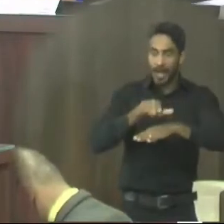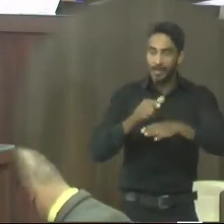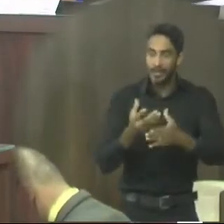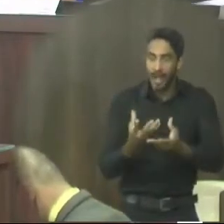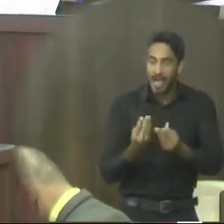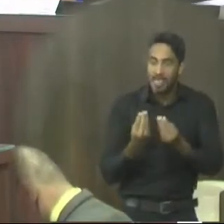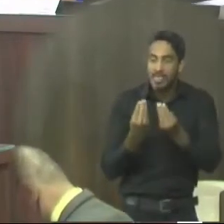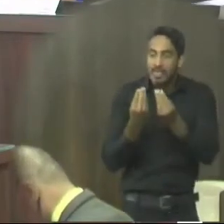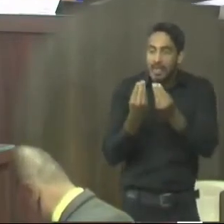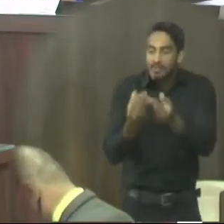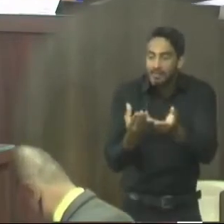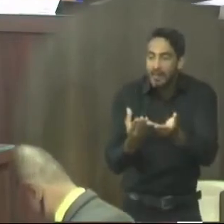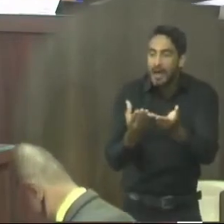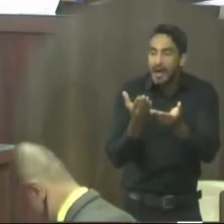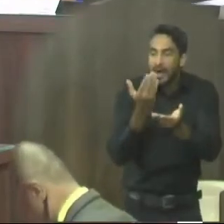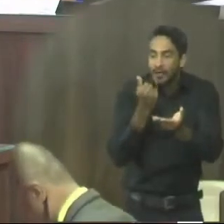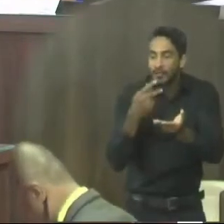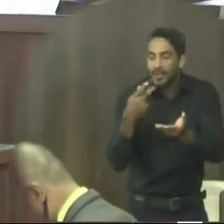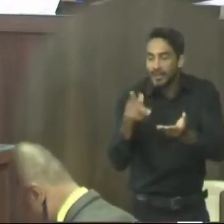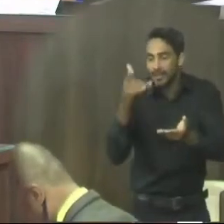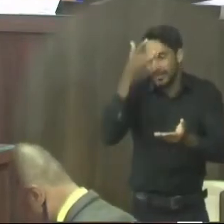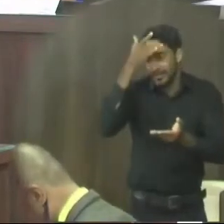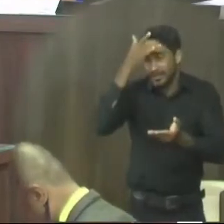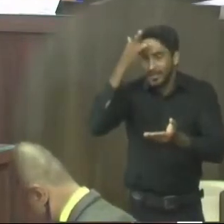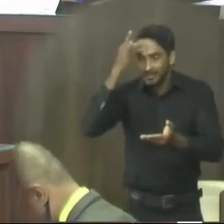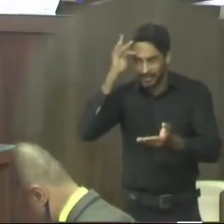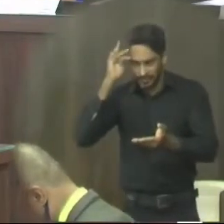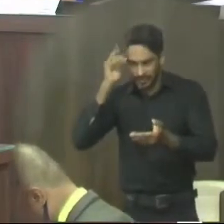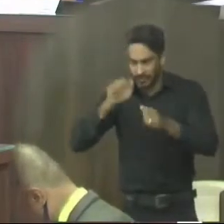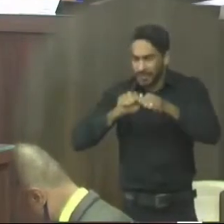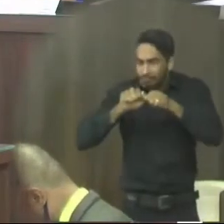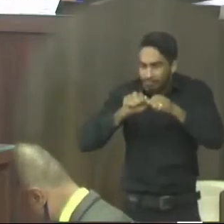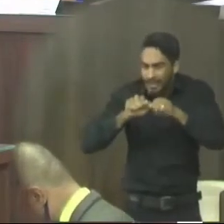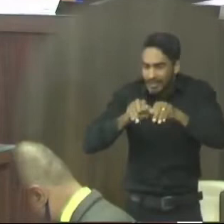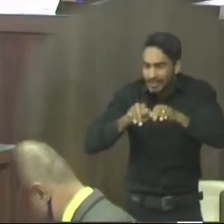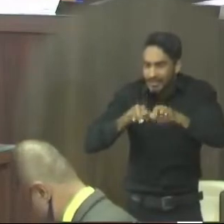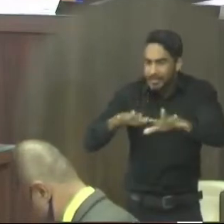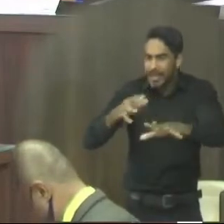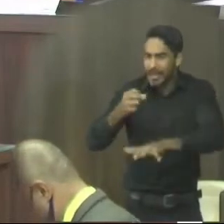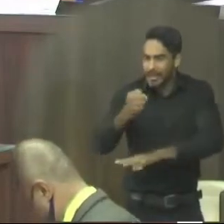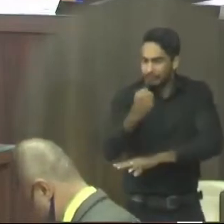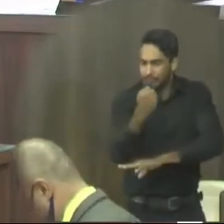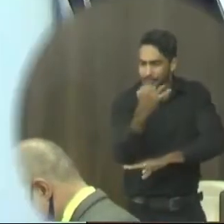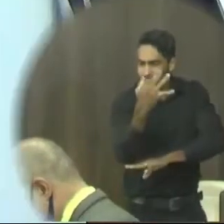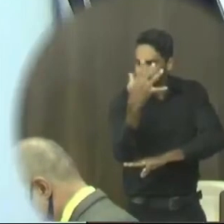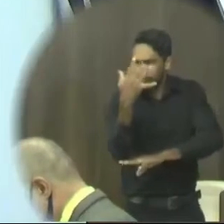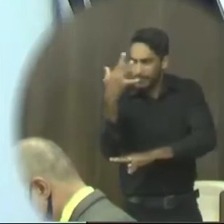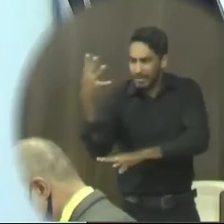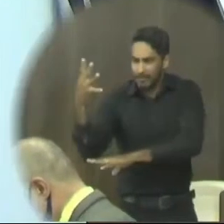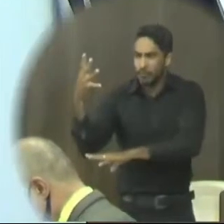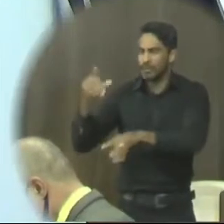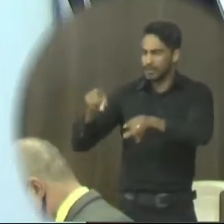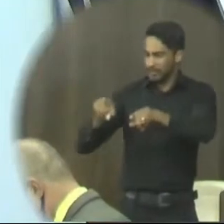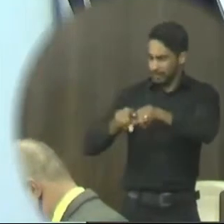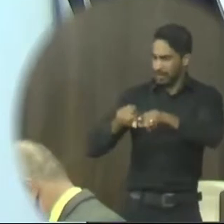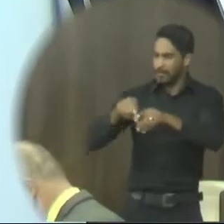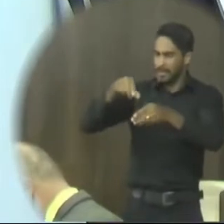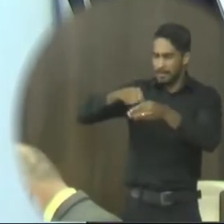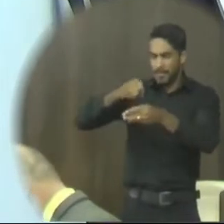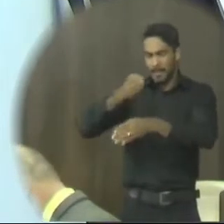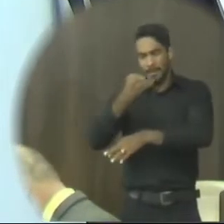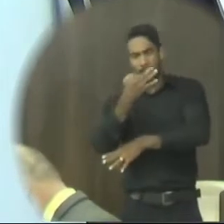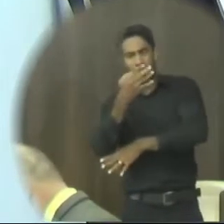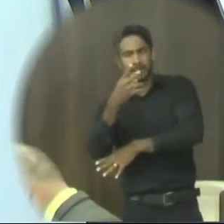para fundares uma cidade habitável. Semeares lavouras, plantares vinhas e colheres um